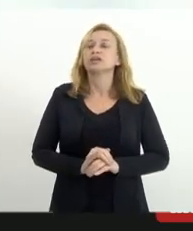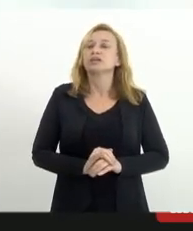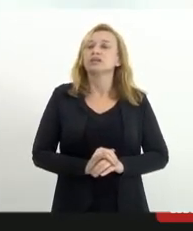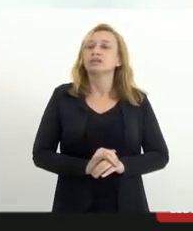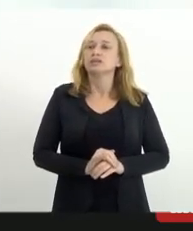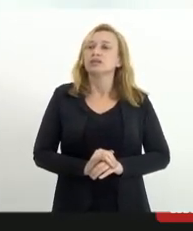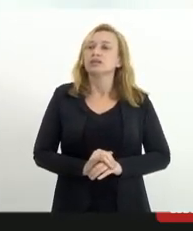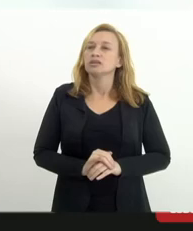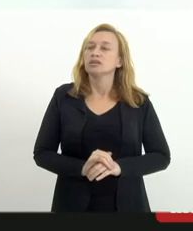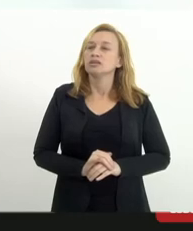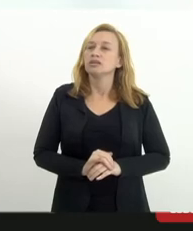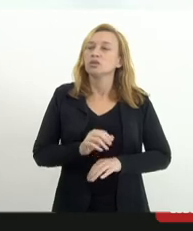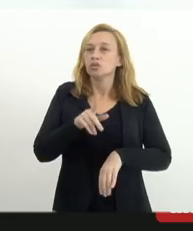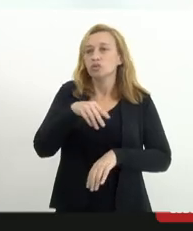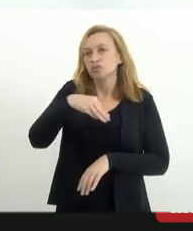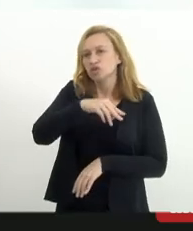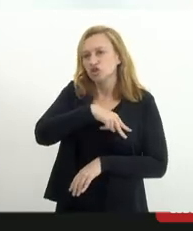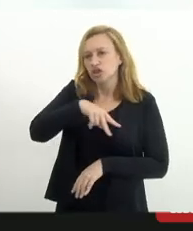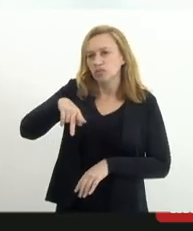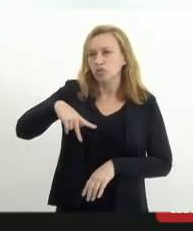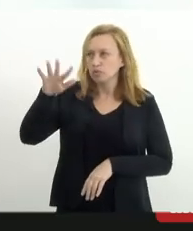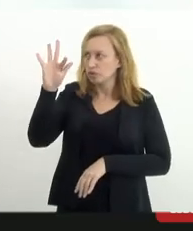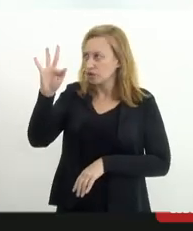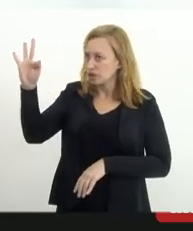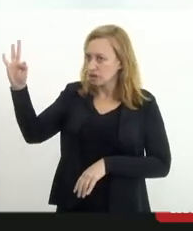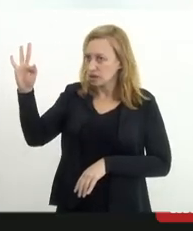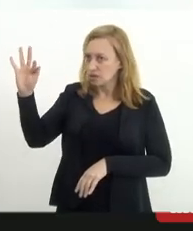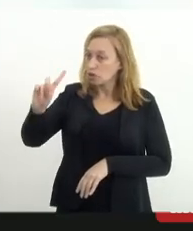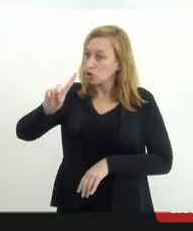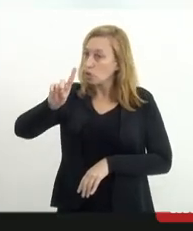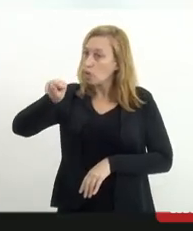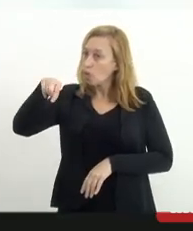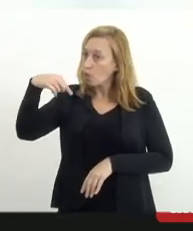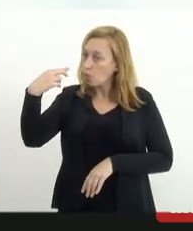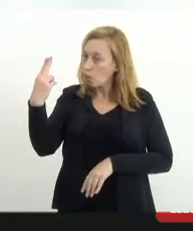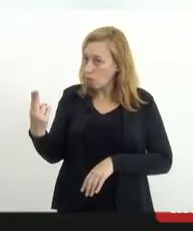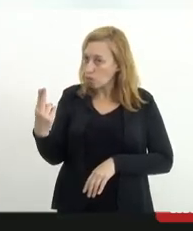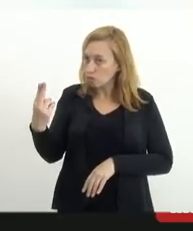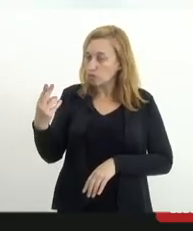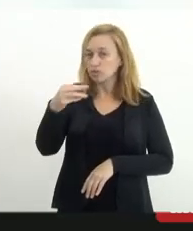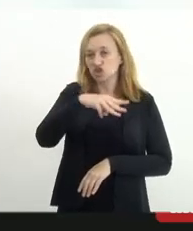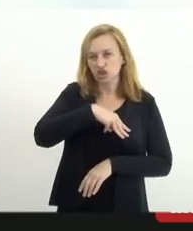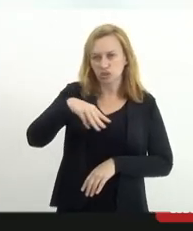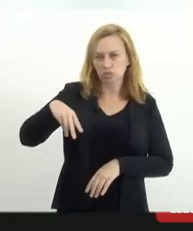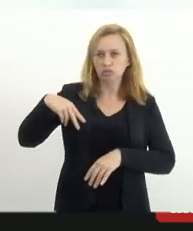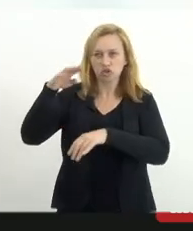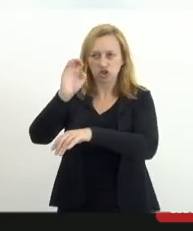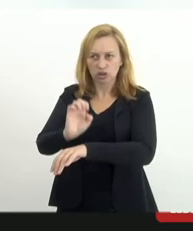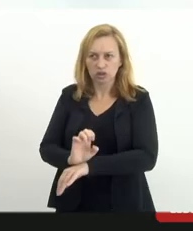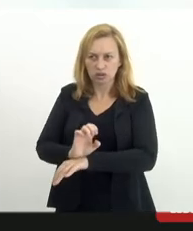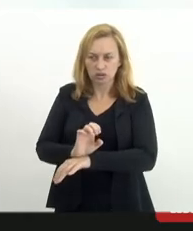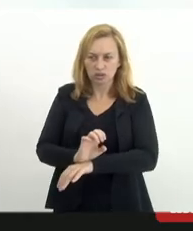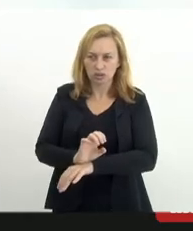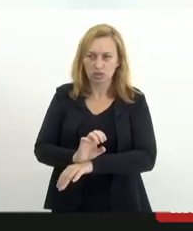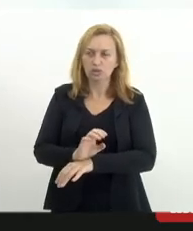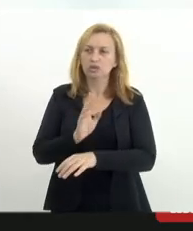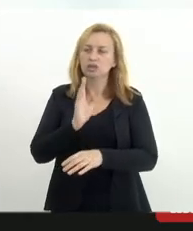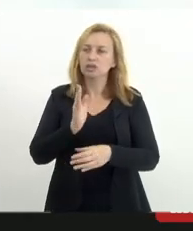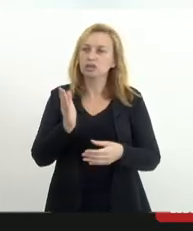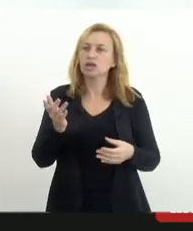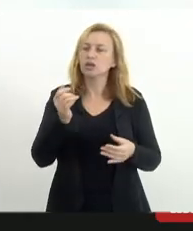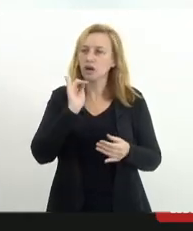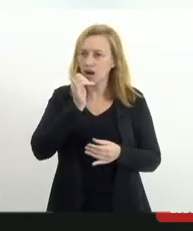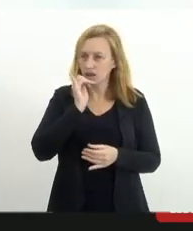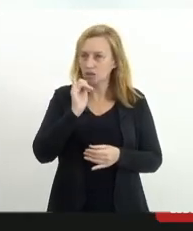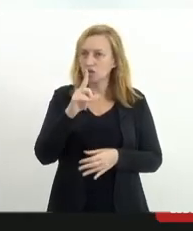especificamente, o Ministério Público Federal e ou o Ministério Público Estadual, quando sair o relatório,